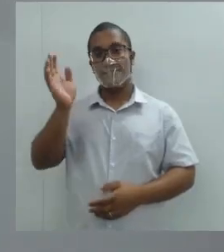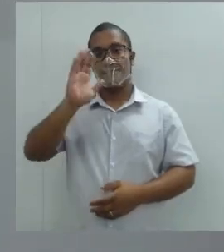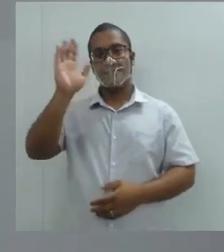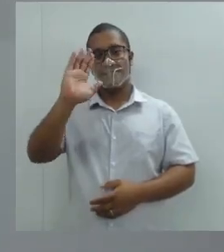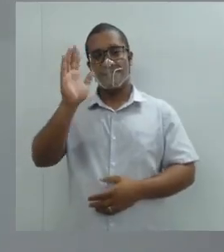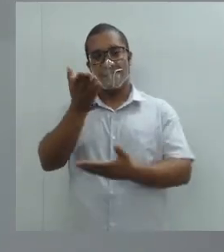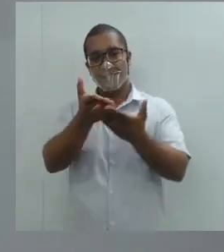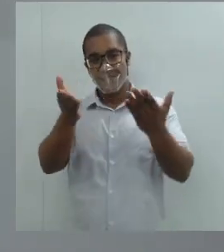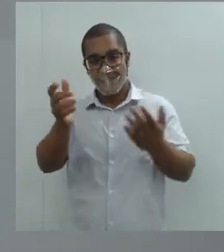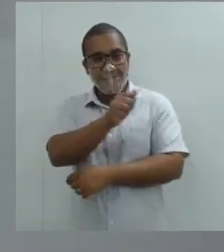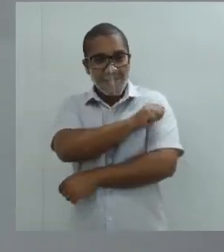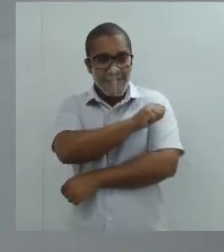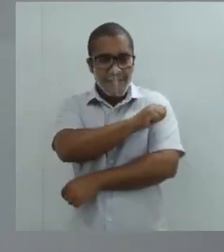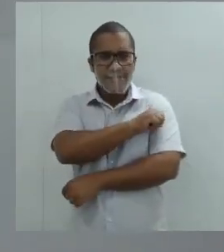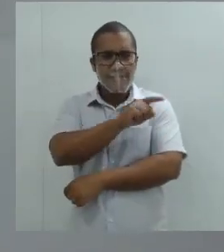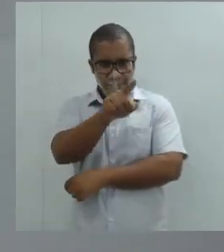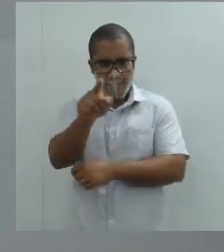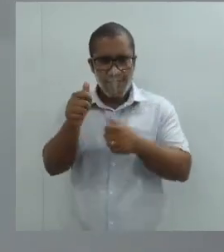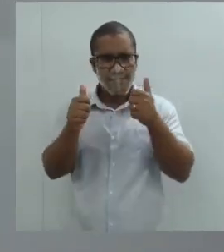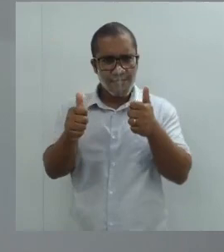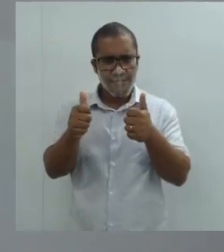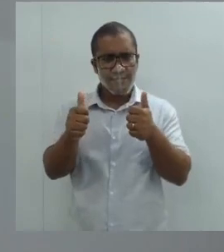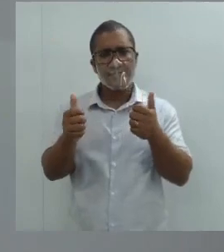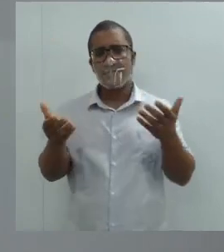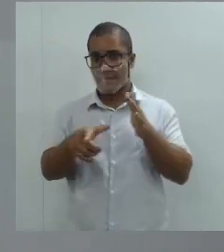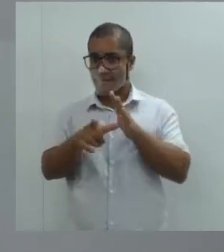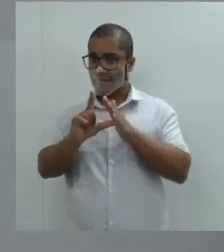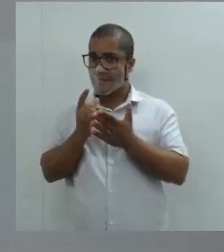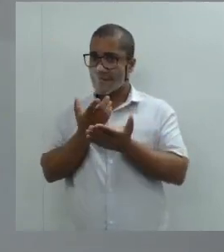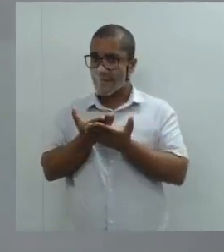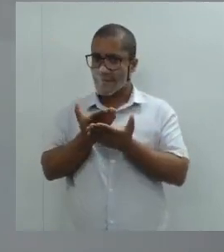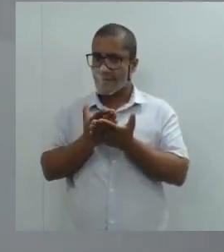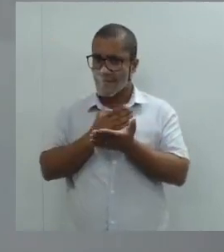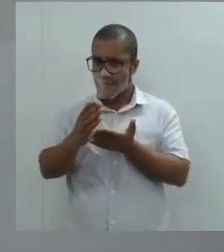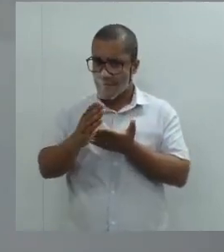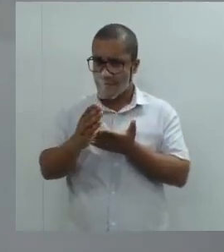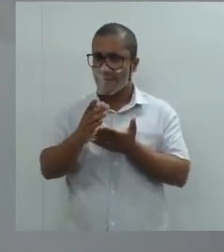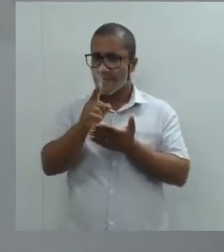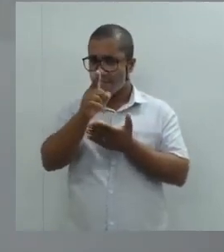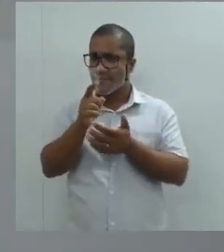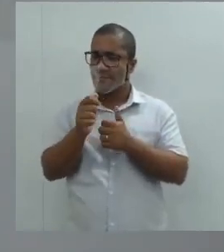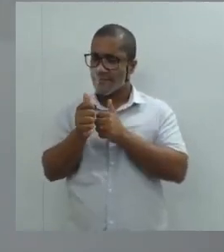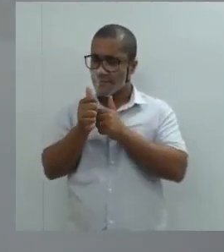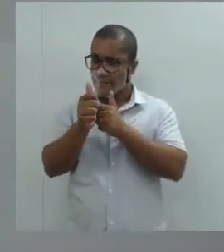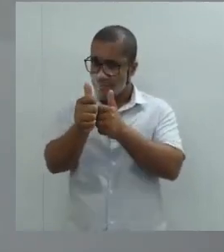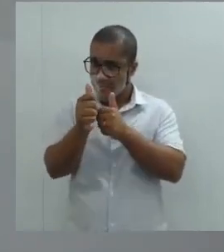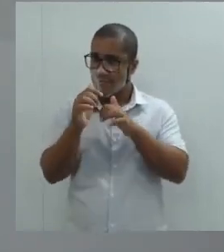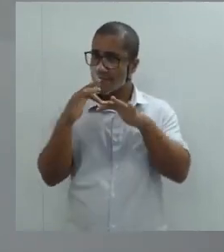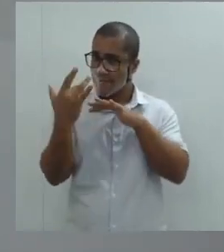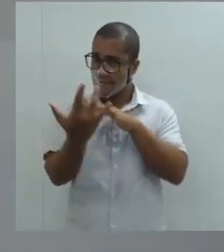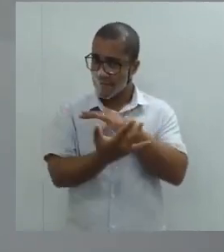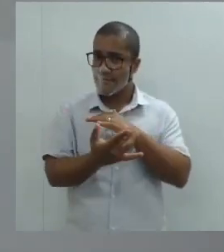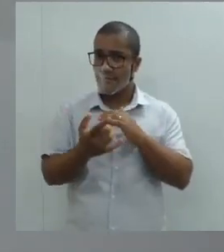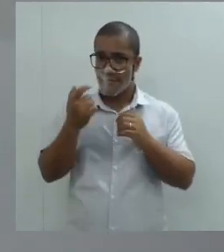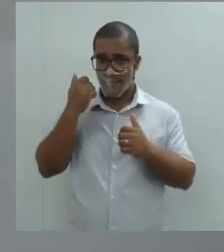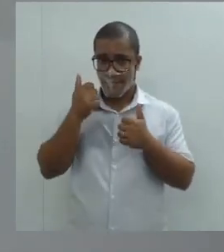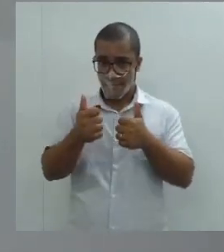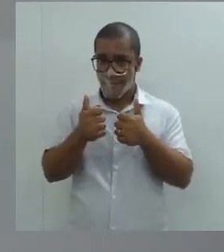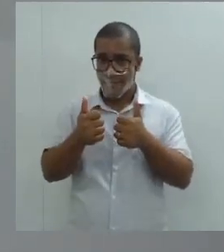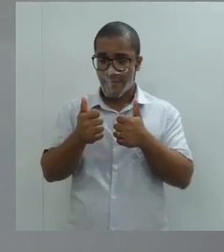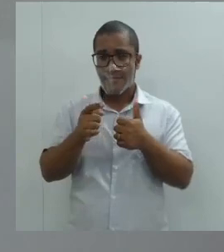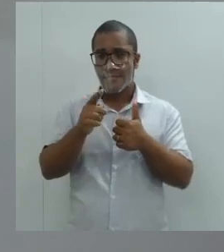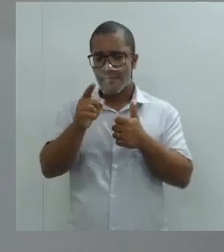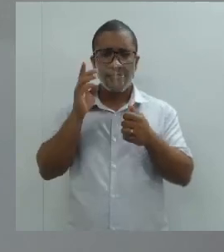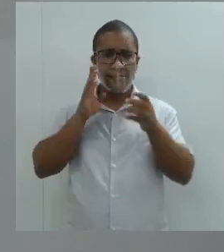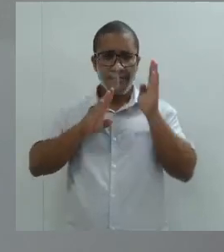Olá, meus queridos alunos, tudo bom? Antes de a gente começar a nossa aula, segue as nossas redes sociais, tá certo? Seja